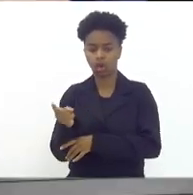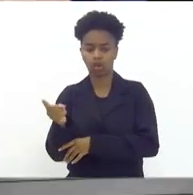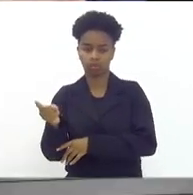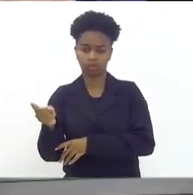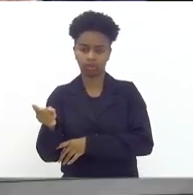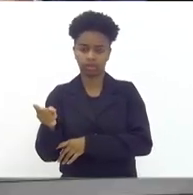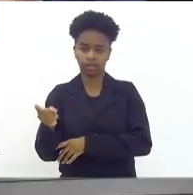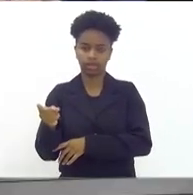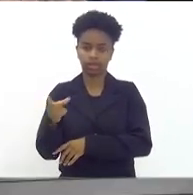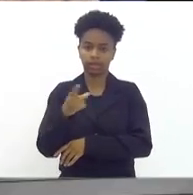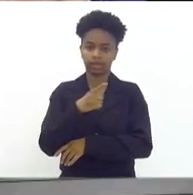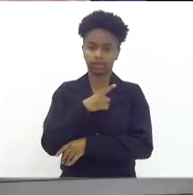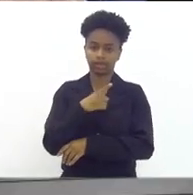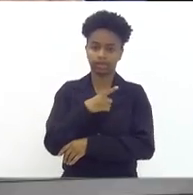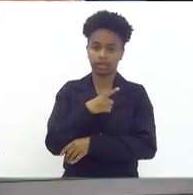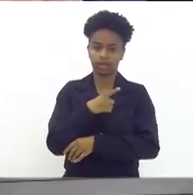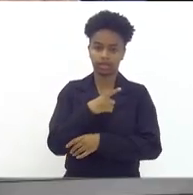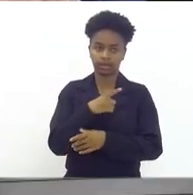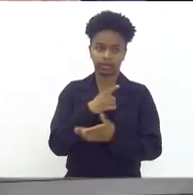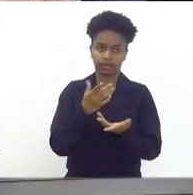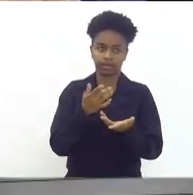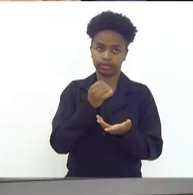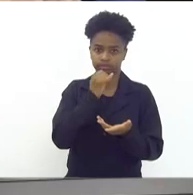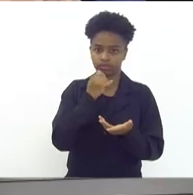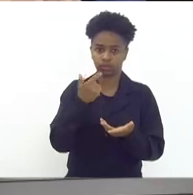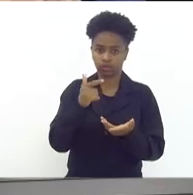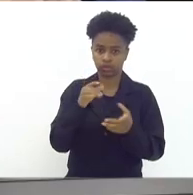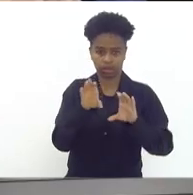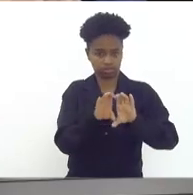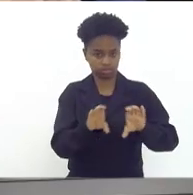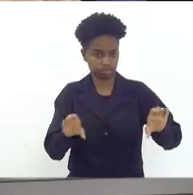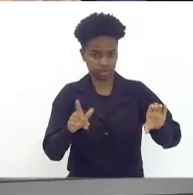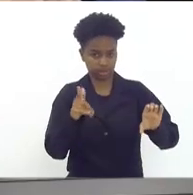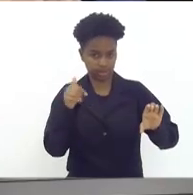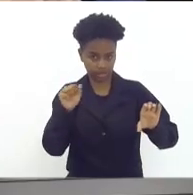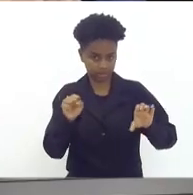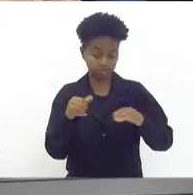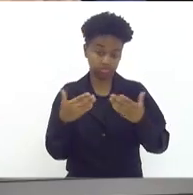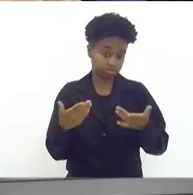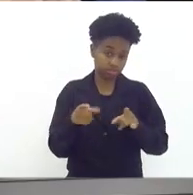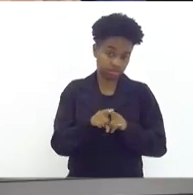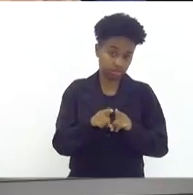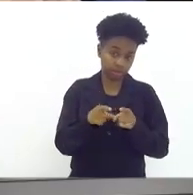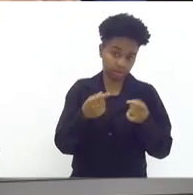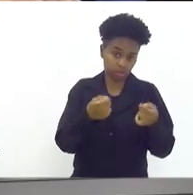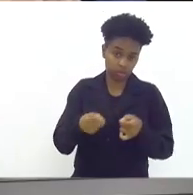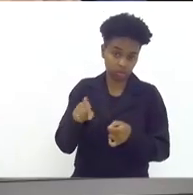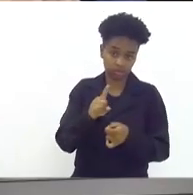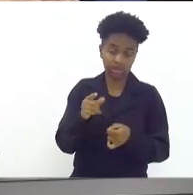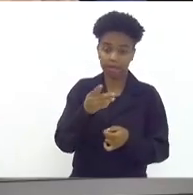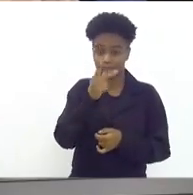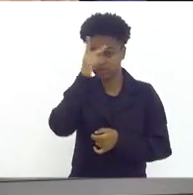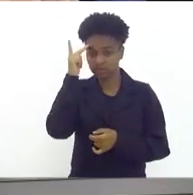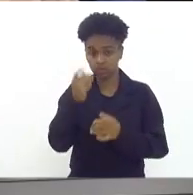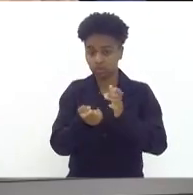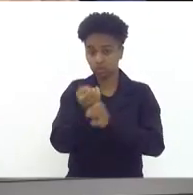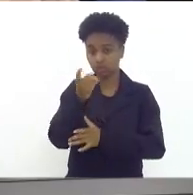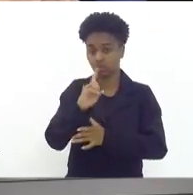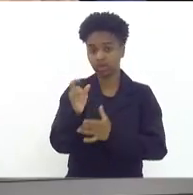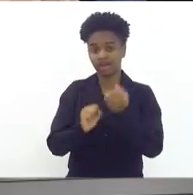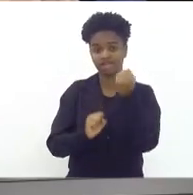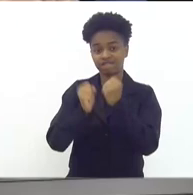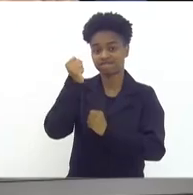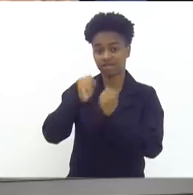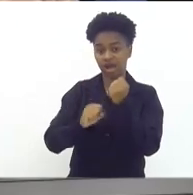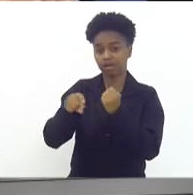tem uma não existe um fornecimento de gás lá então não existe também uma demanda são ninguém vai construir uma fábrica no município